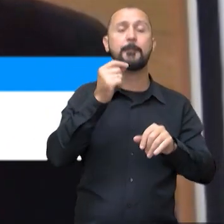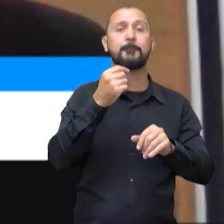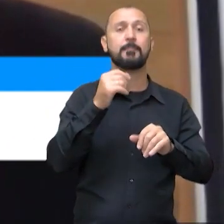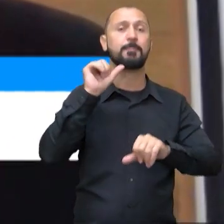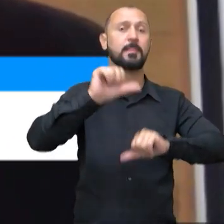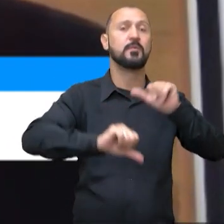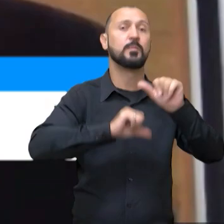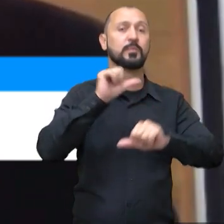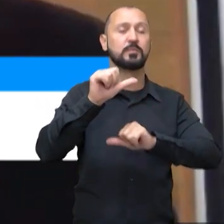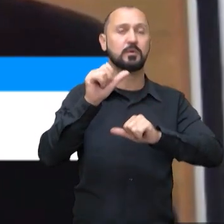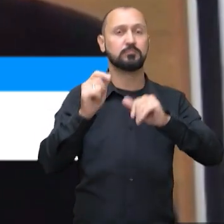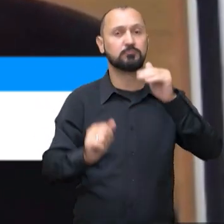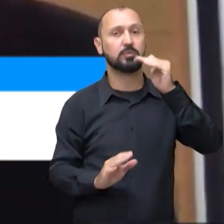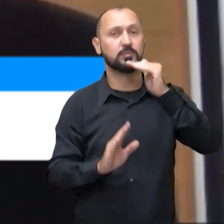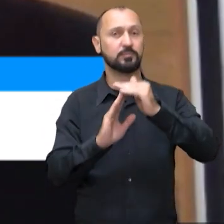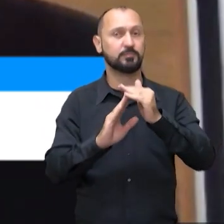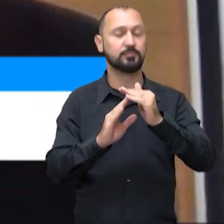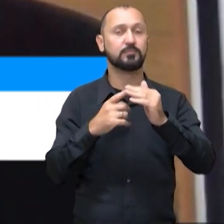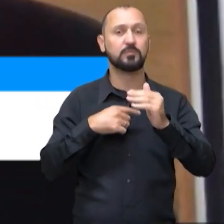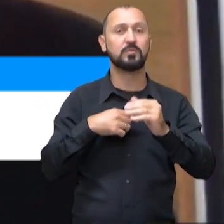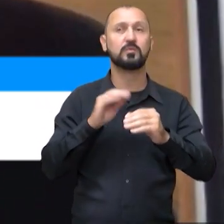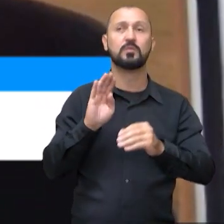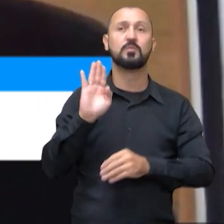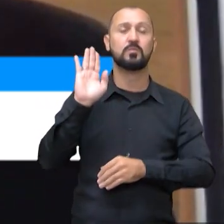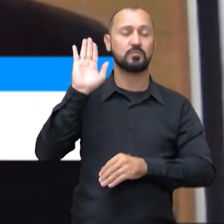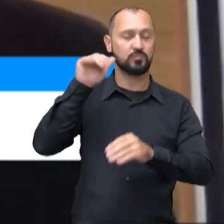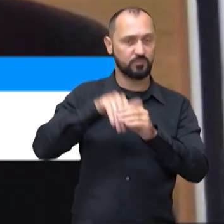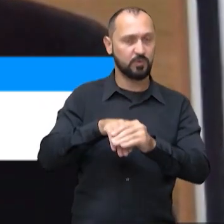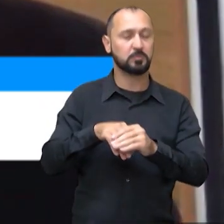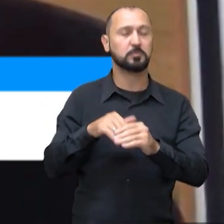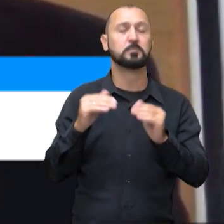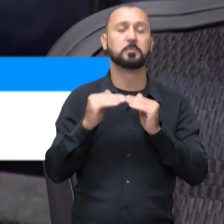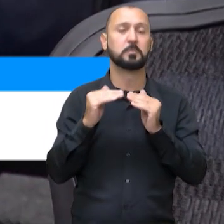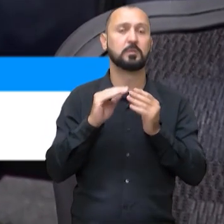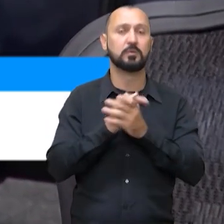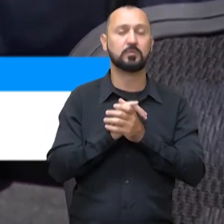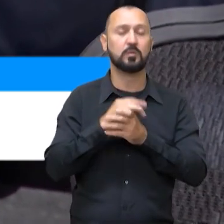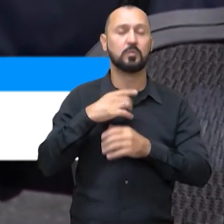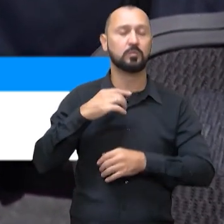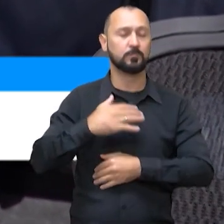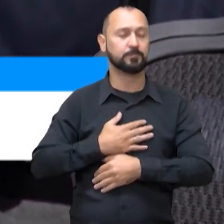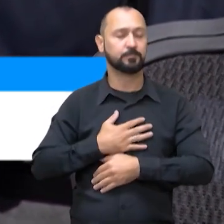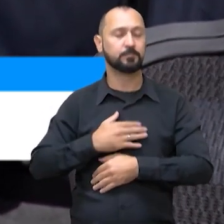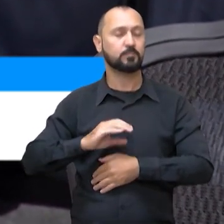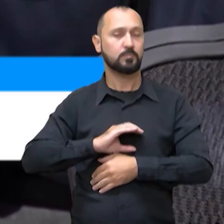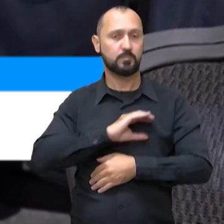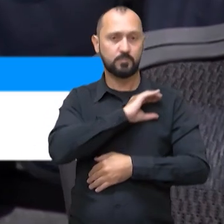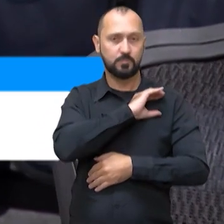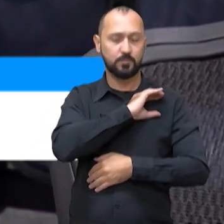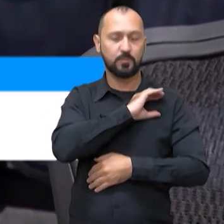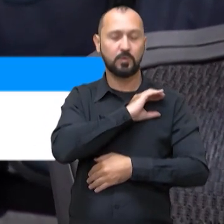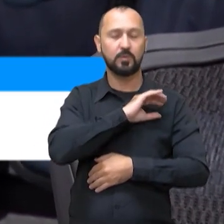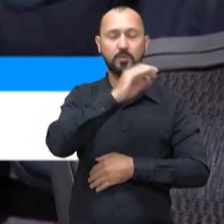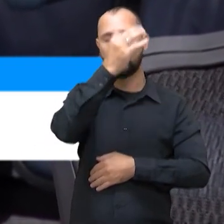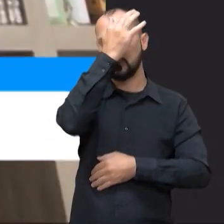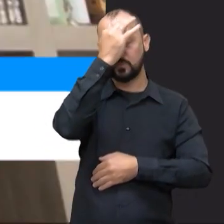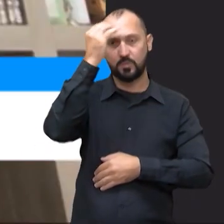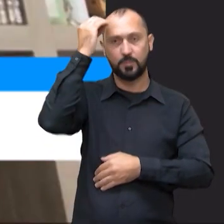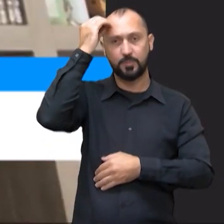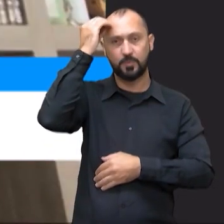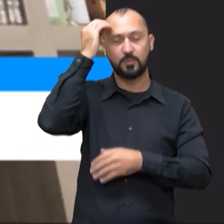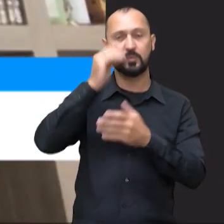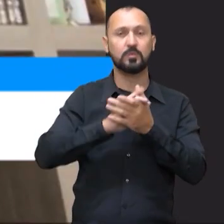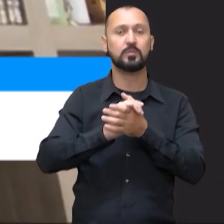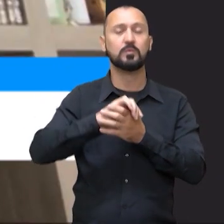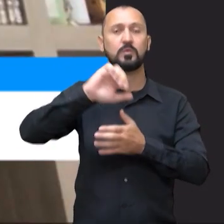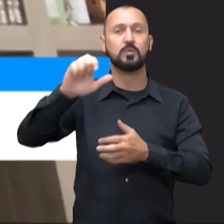União houve alteração do teto de gasto da União. Então eu voto sim. Os deputados estaduais Capitão Contar, do PRTB, e Felipe